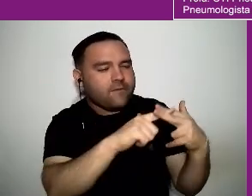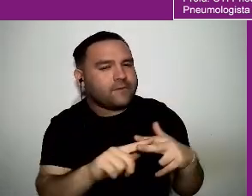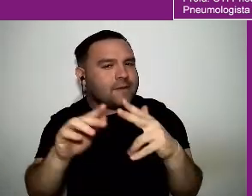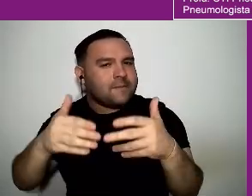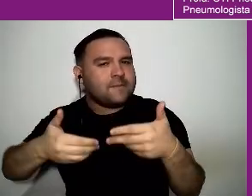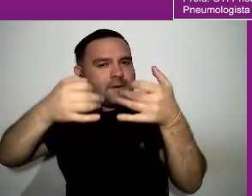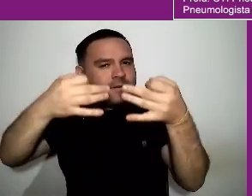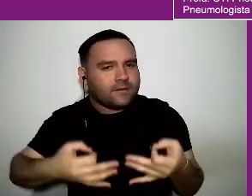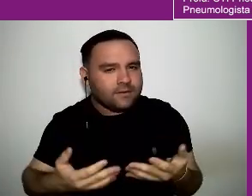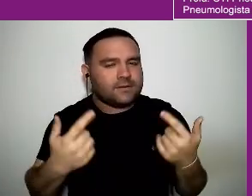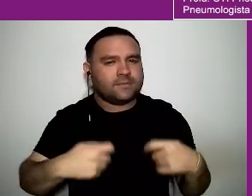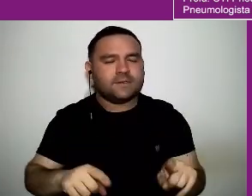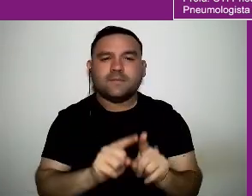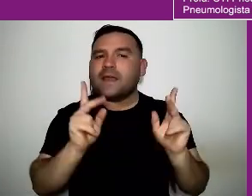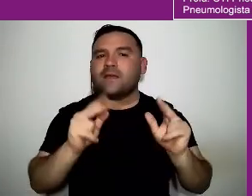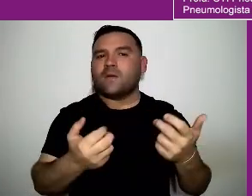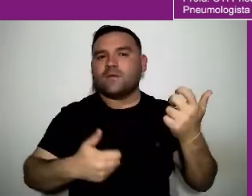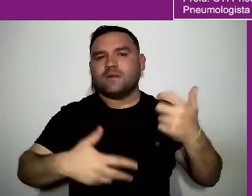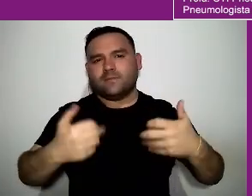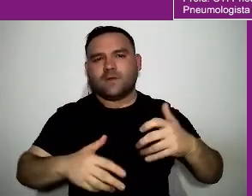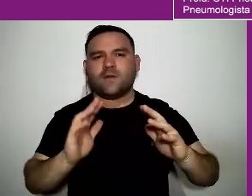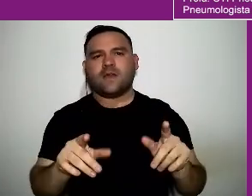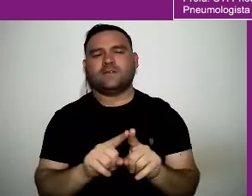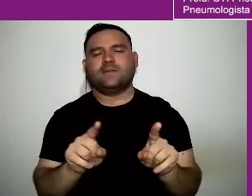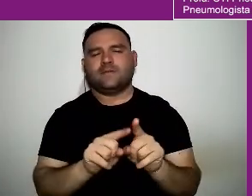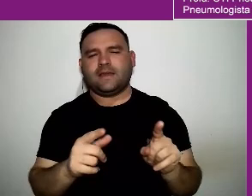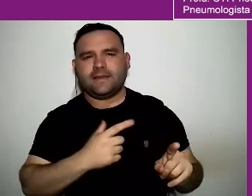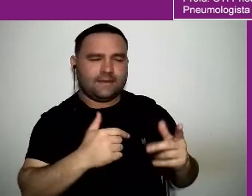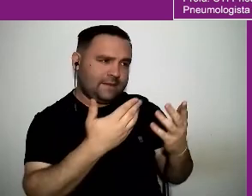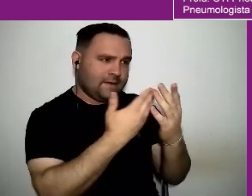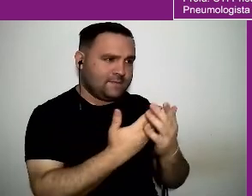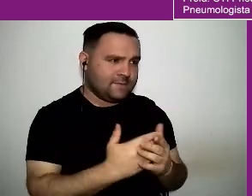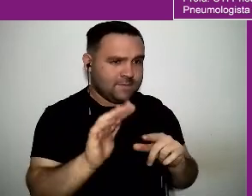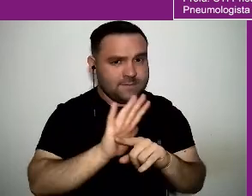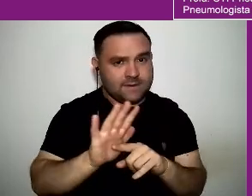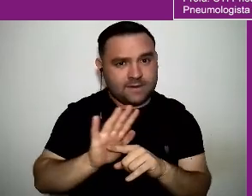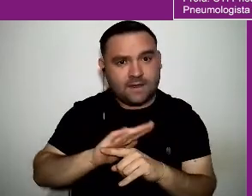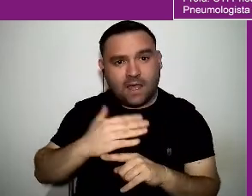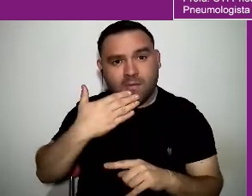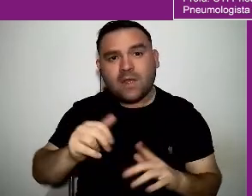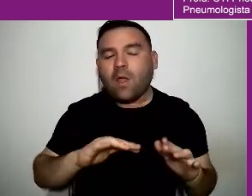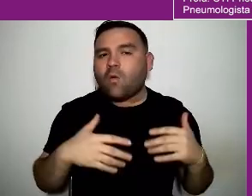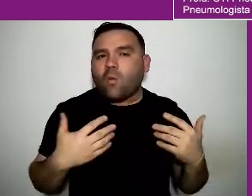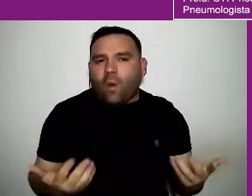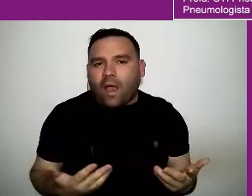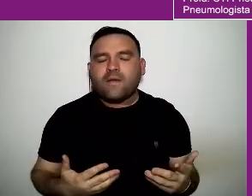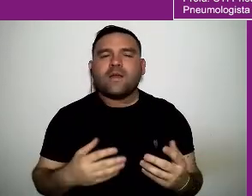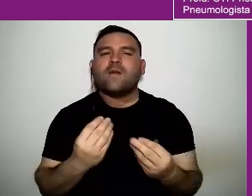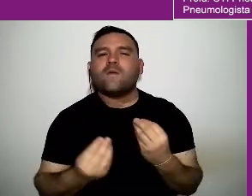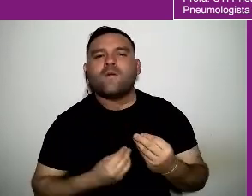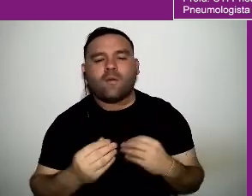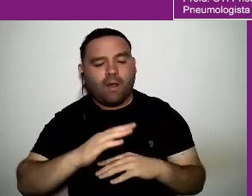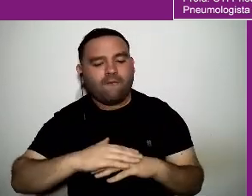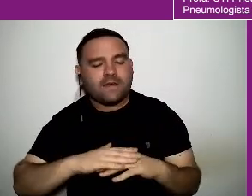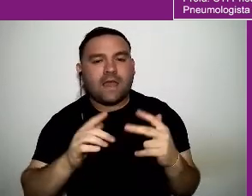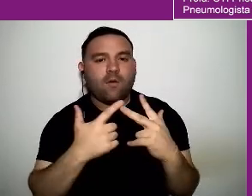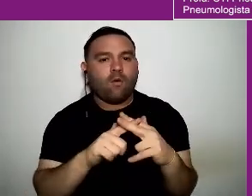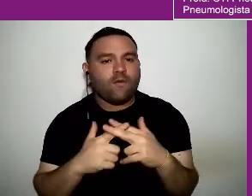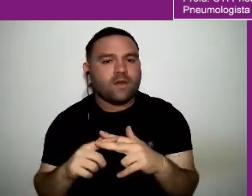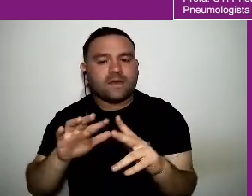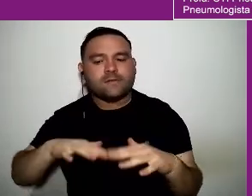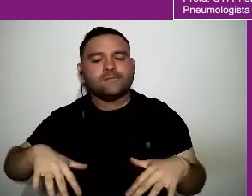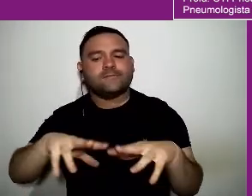melhor forma. Como nos disse, não é? Que estão estudando quais serão os melhores alarmes, como fazer a configuração para